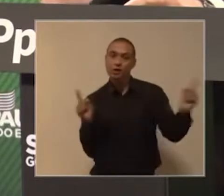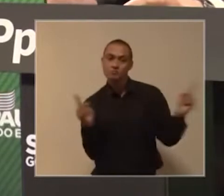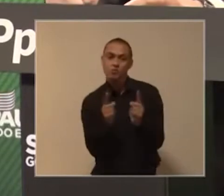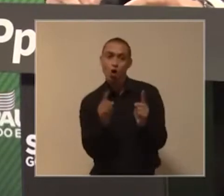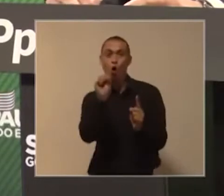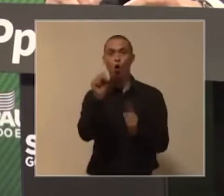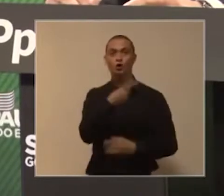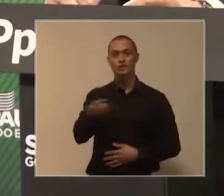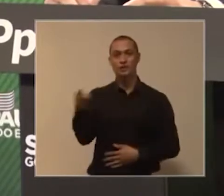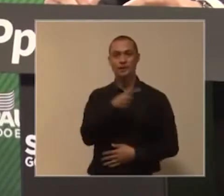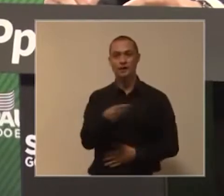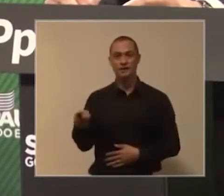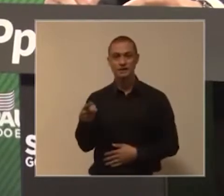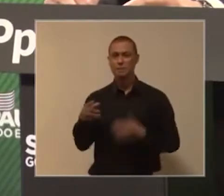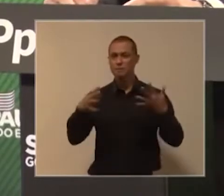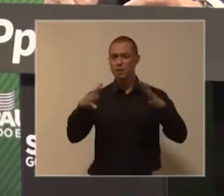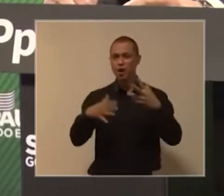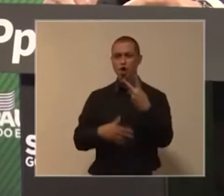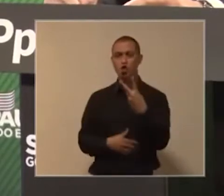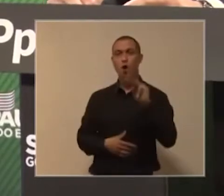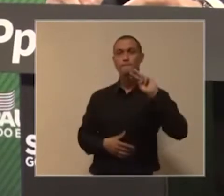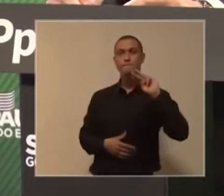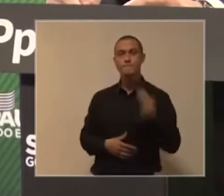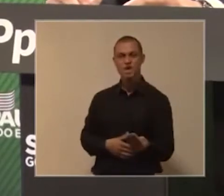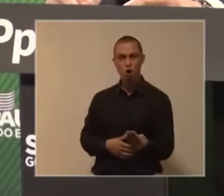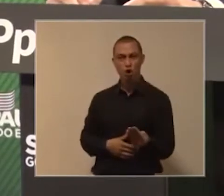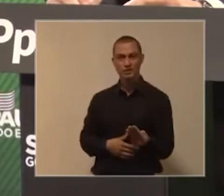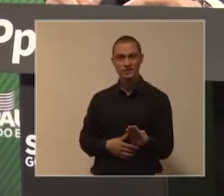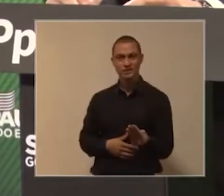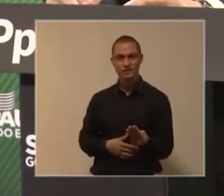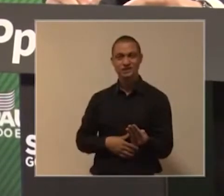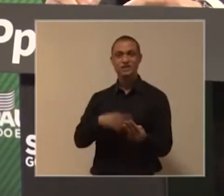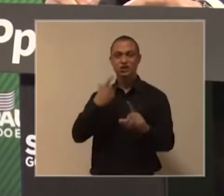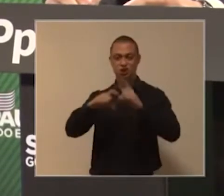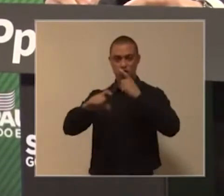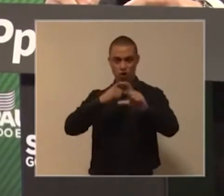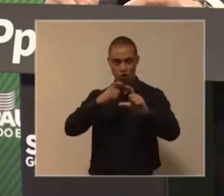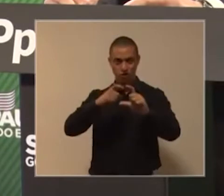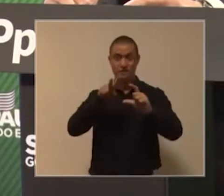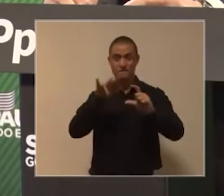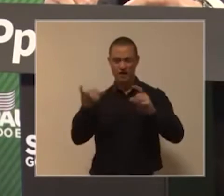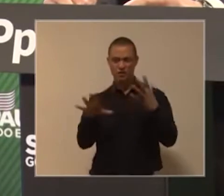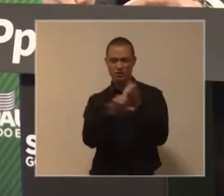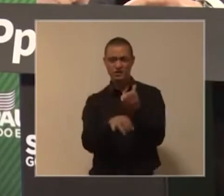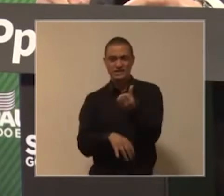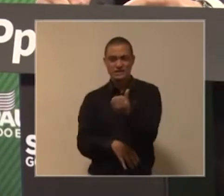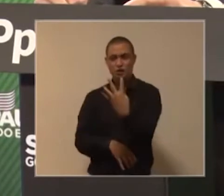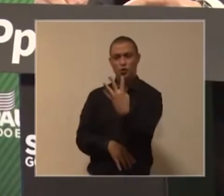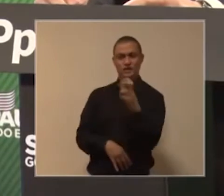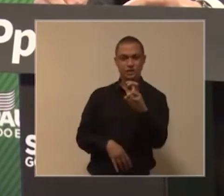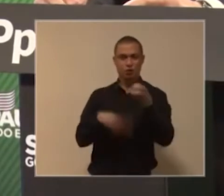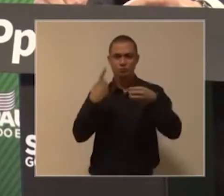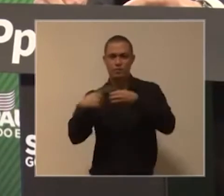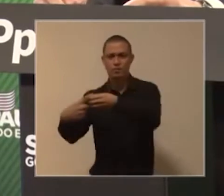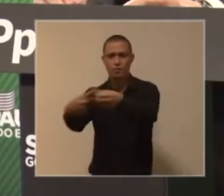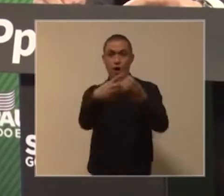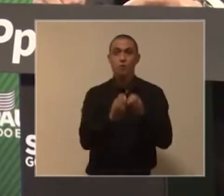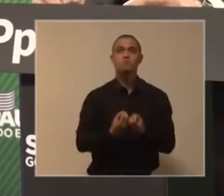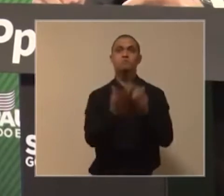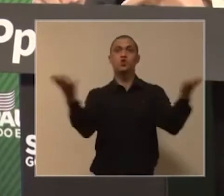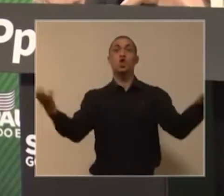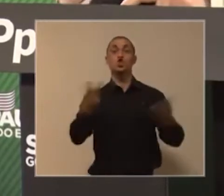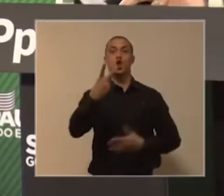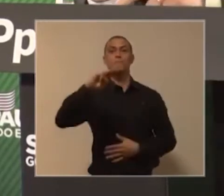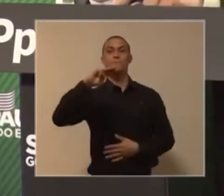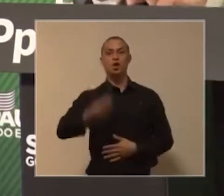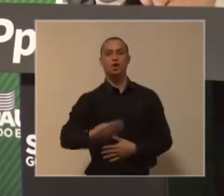vacinação cerca de dois milhões de doses estão sendo encaminhadas no dia de hoje para os 645 municípios para que a